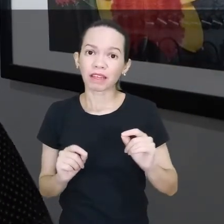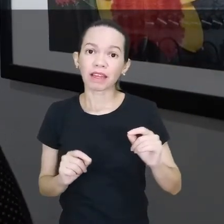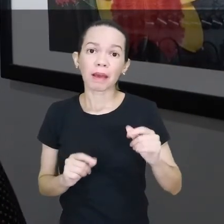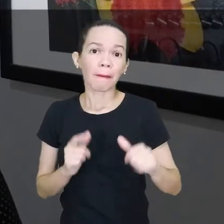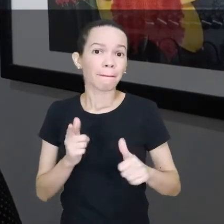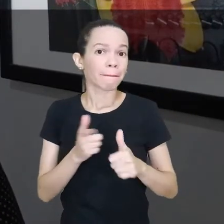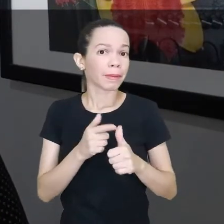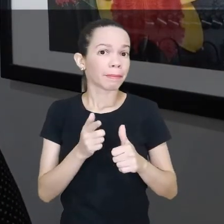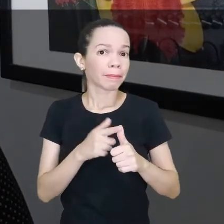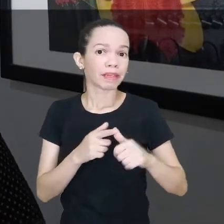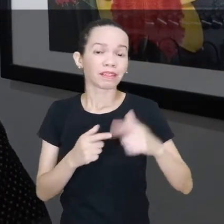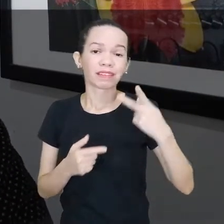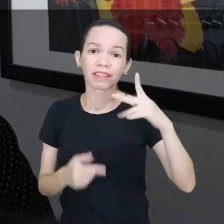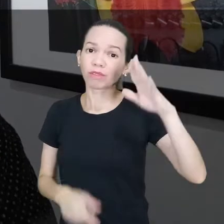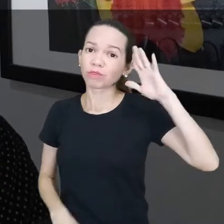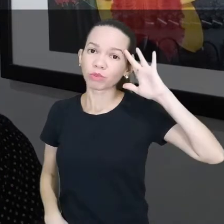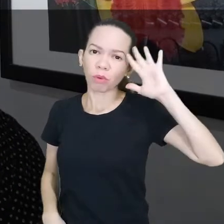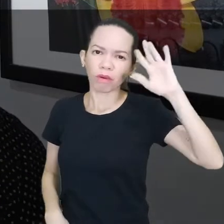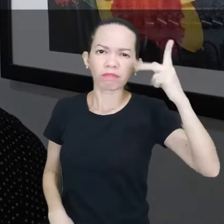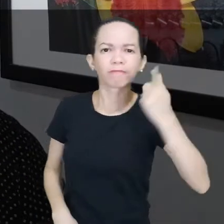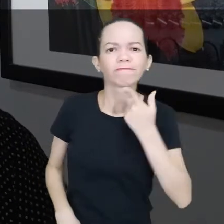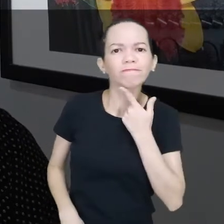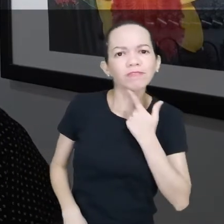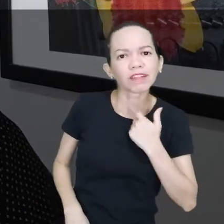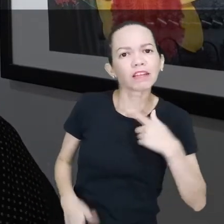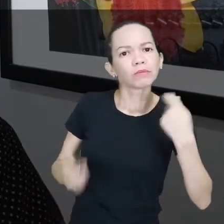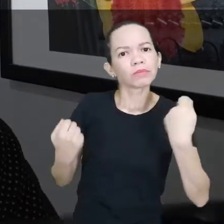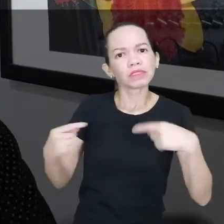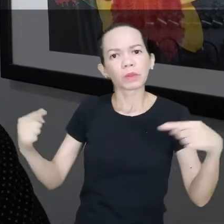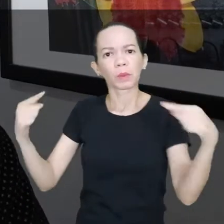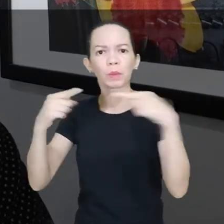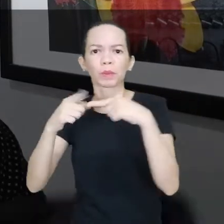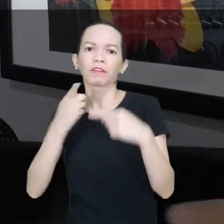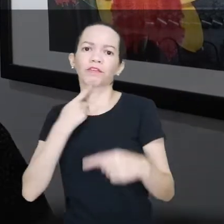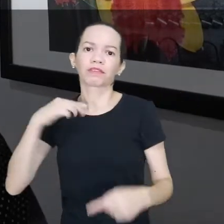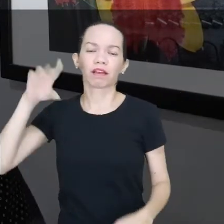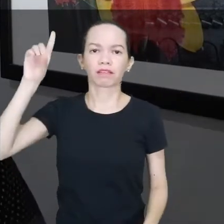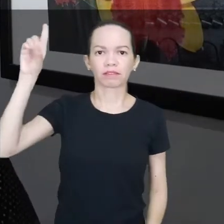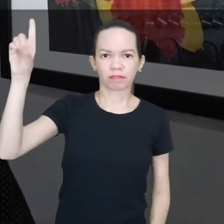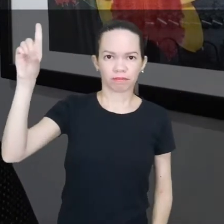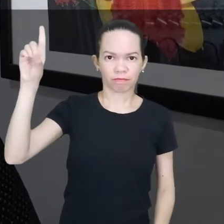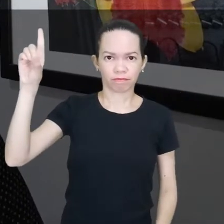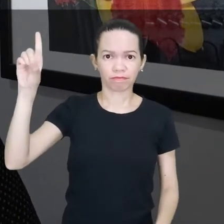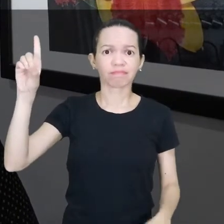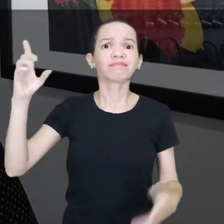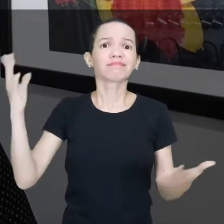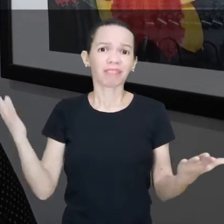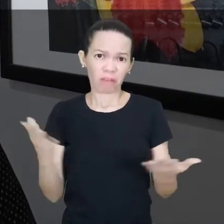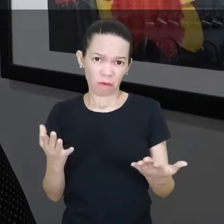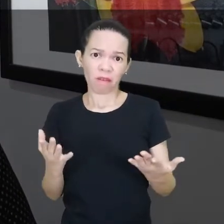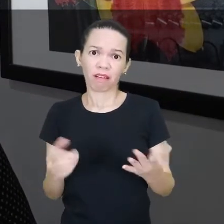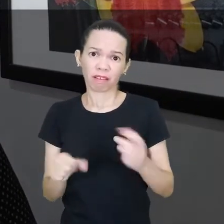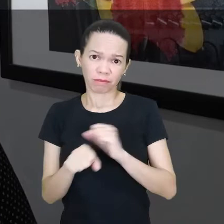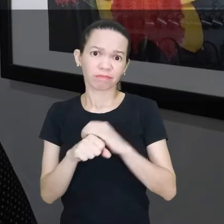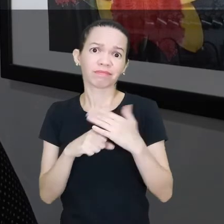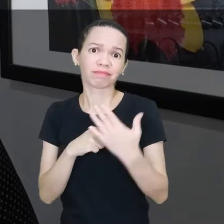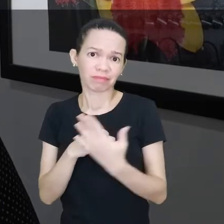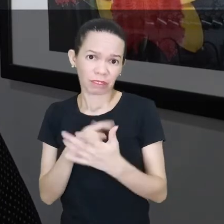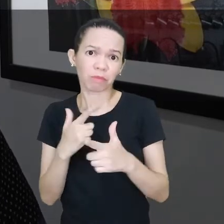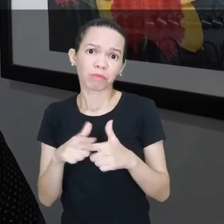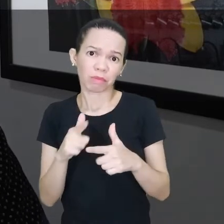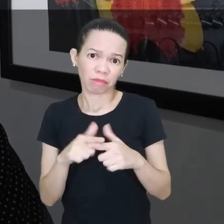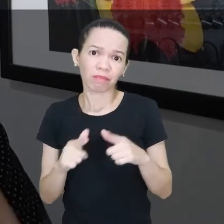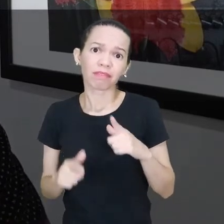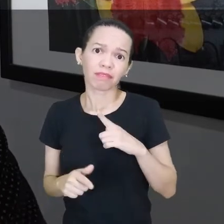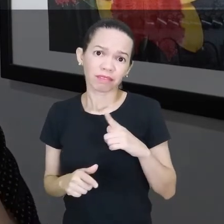coisa para ressuscitar sonhos, mesmo no tempo de pandemia, de crises, de caos que nós podemos estar vivendo.